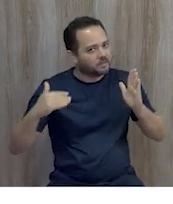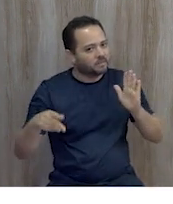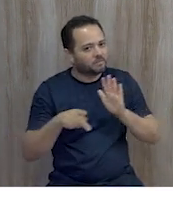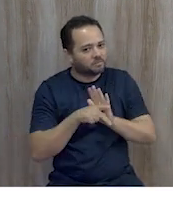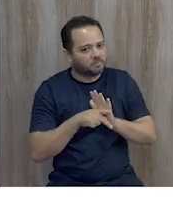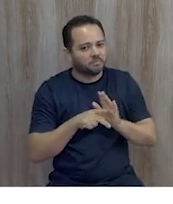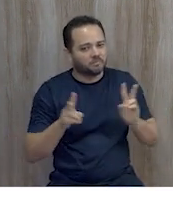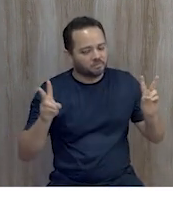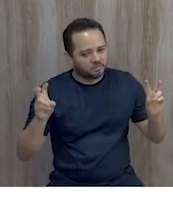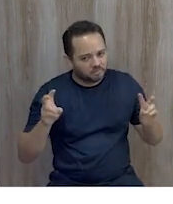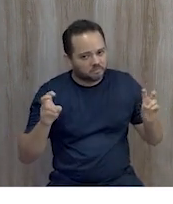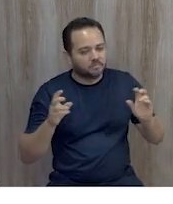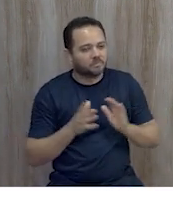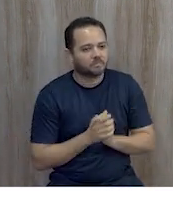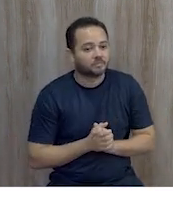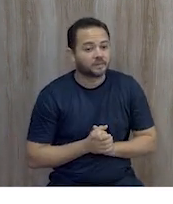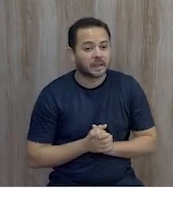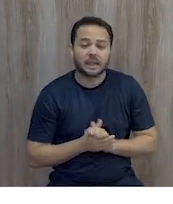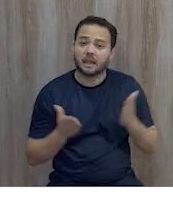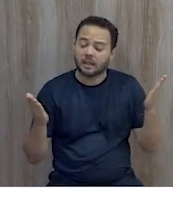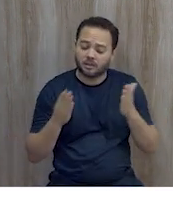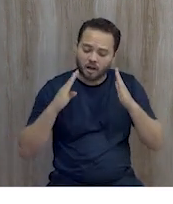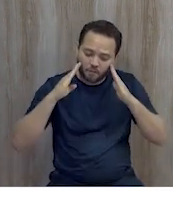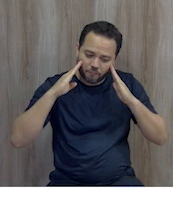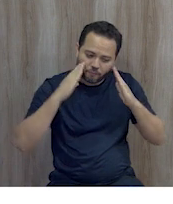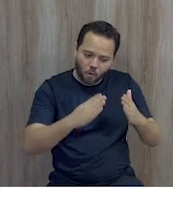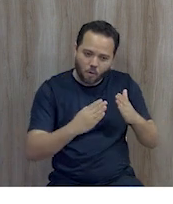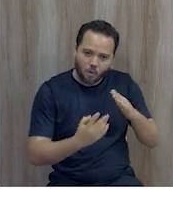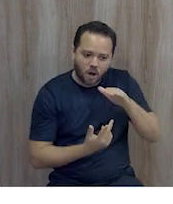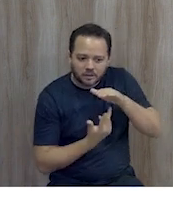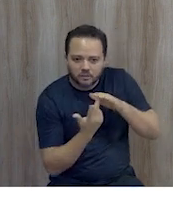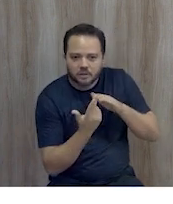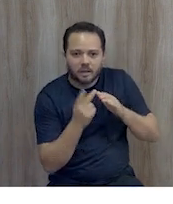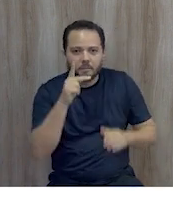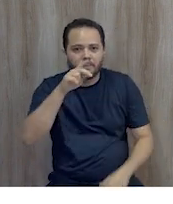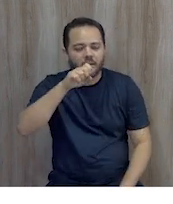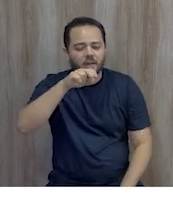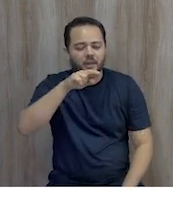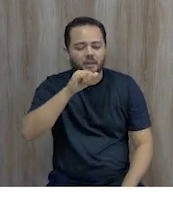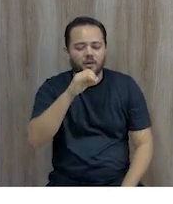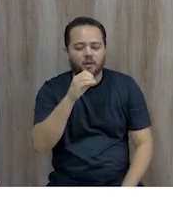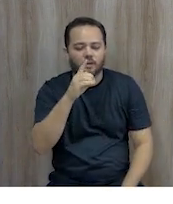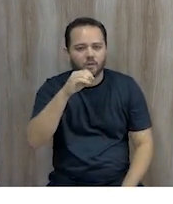Agora a gente entra em cirurgia plástica periodontal.